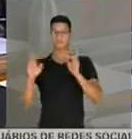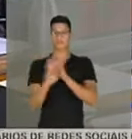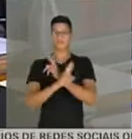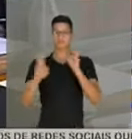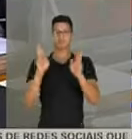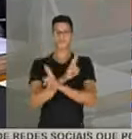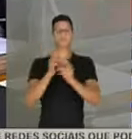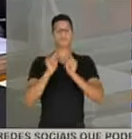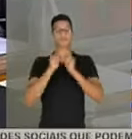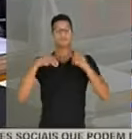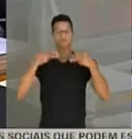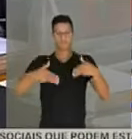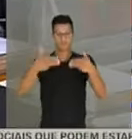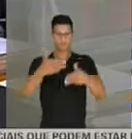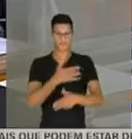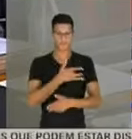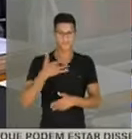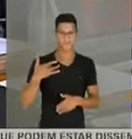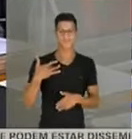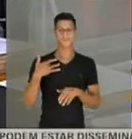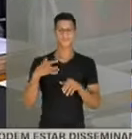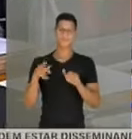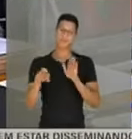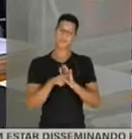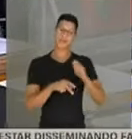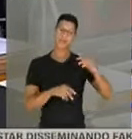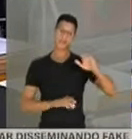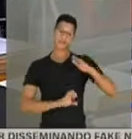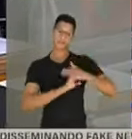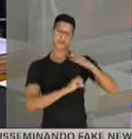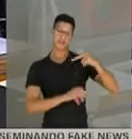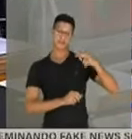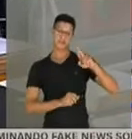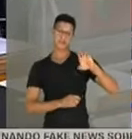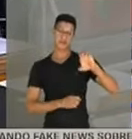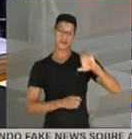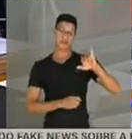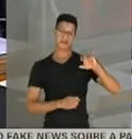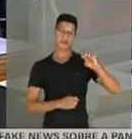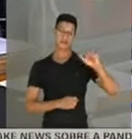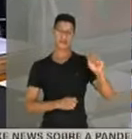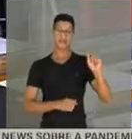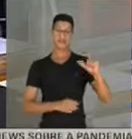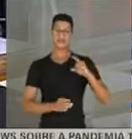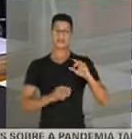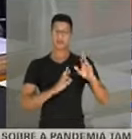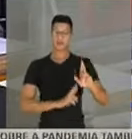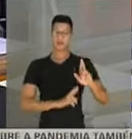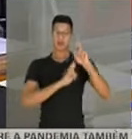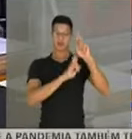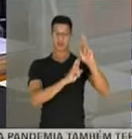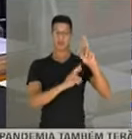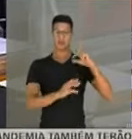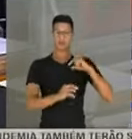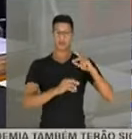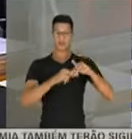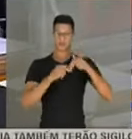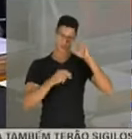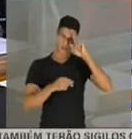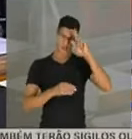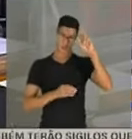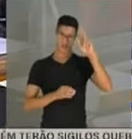relacionavam com o Ministério da Saúde, entre elas a Precisa, que estava representada pelo